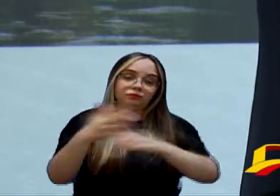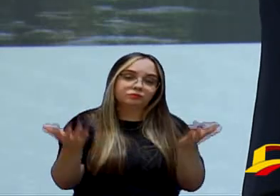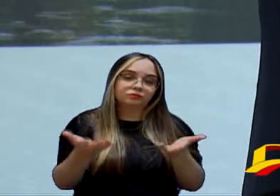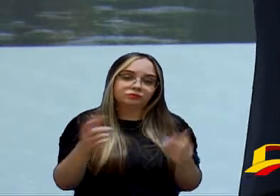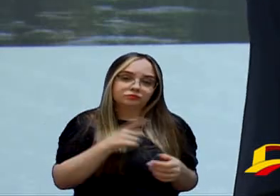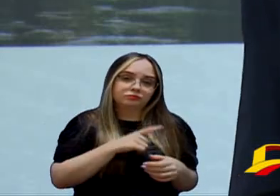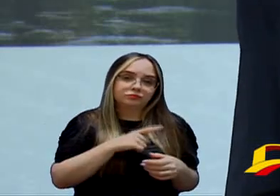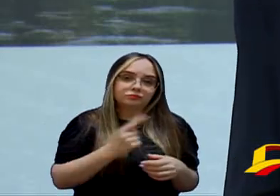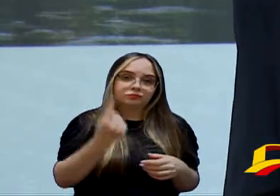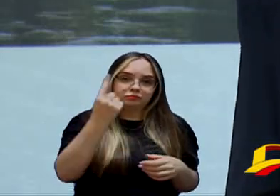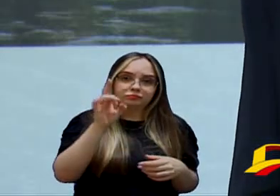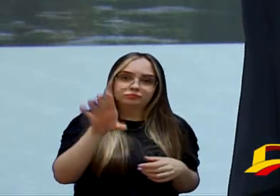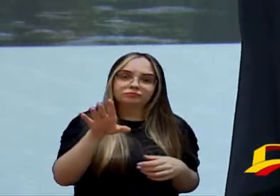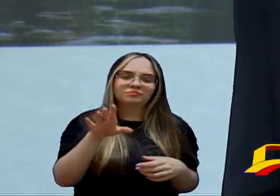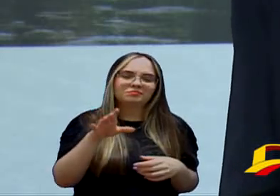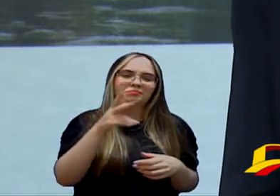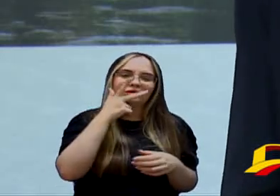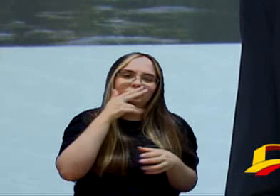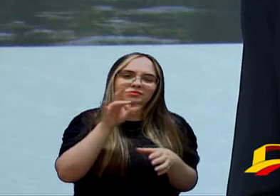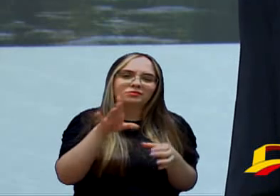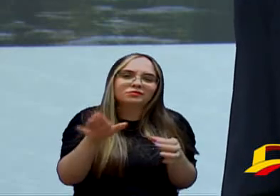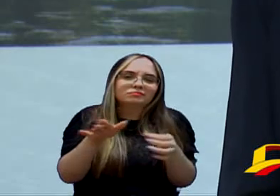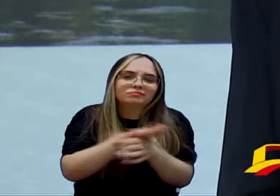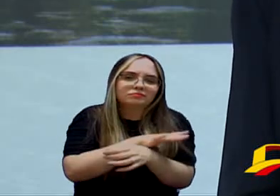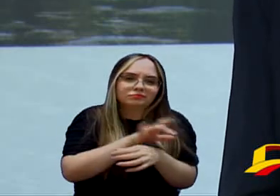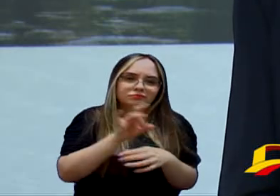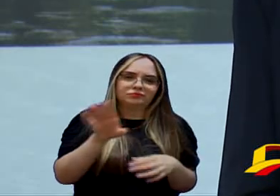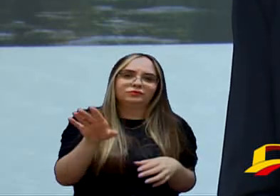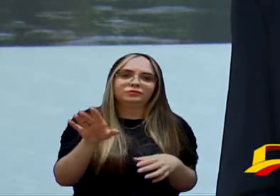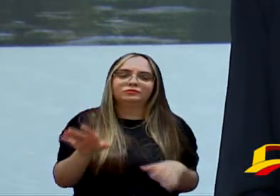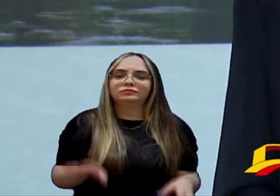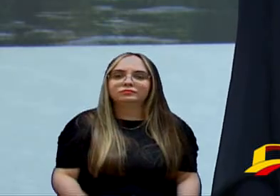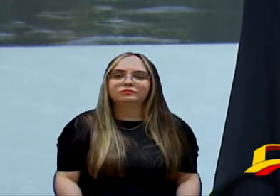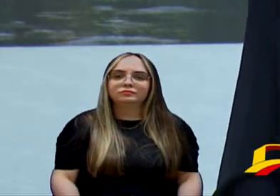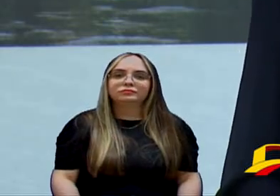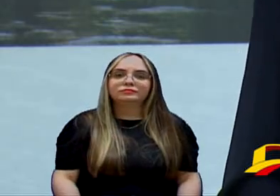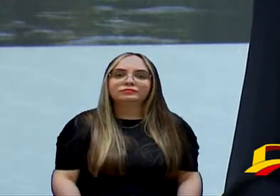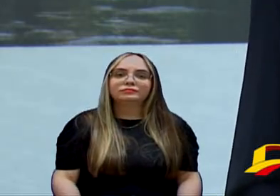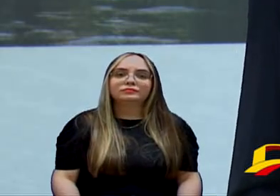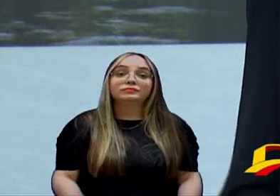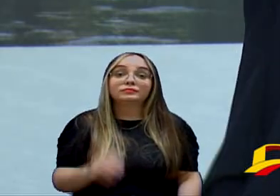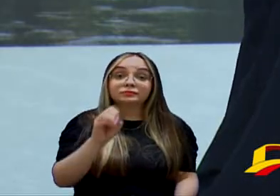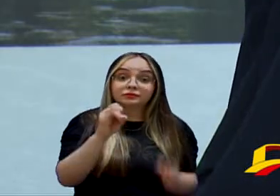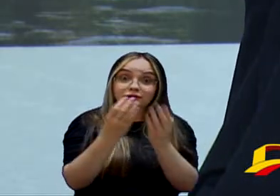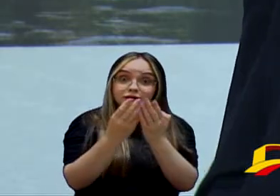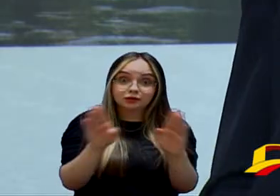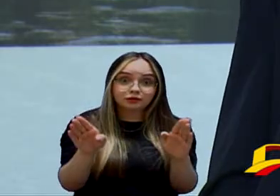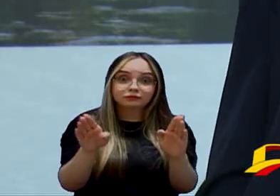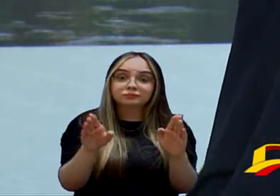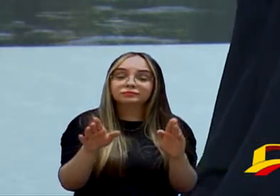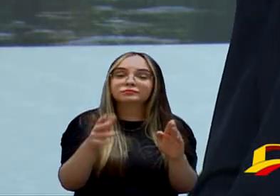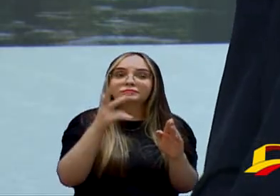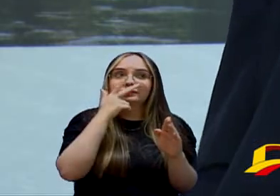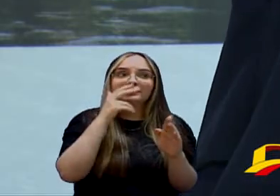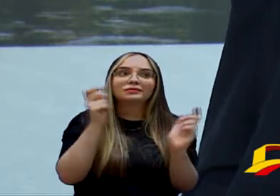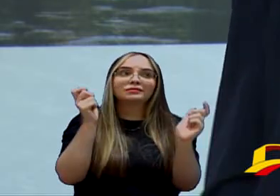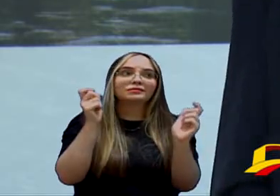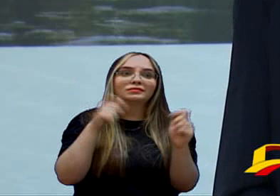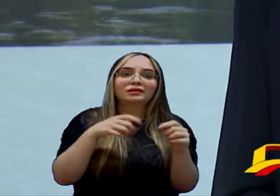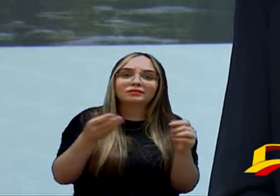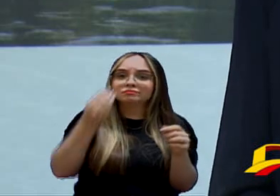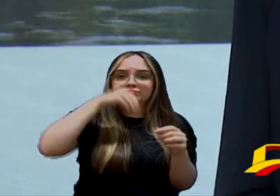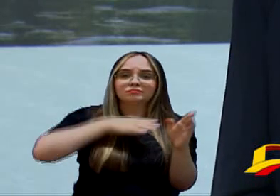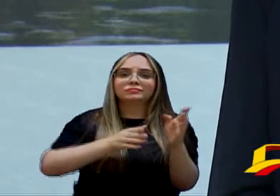uma é um tapume tem um tapume lá né se abrisse não dava 300 metros 200